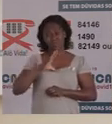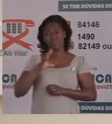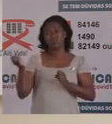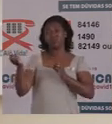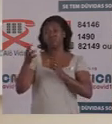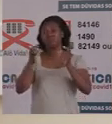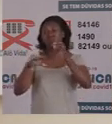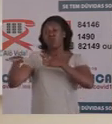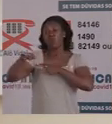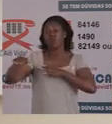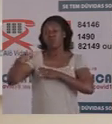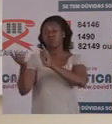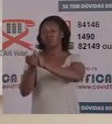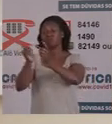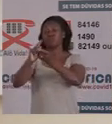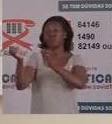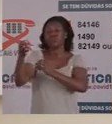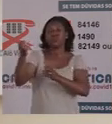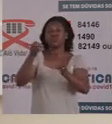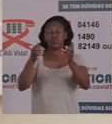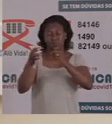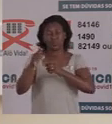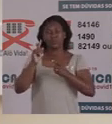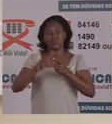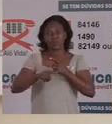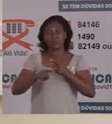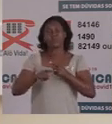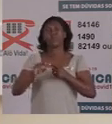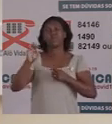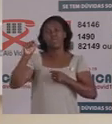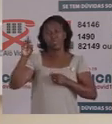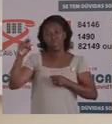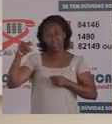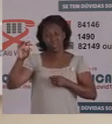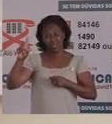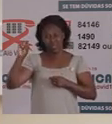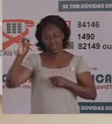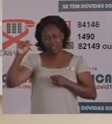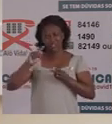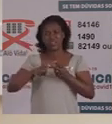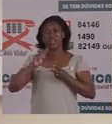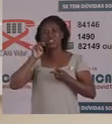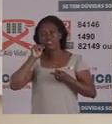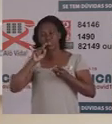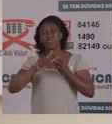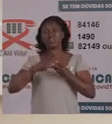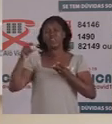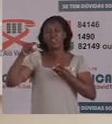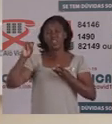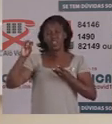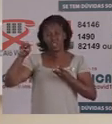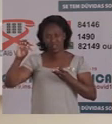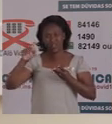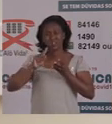lista contém a Argélia, a Nigéria, Guiné-Conakry, Burkina Faso, Maurícias